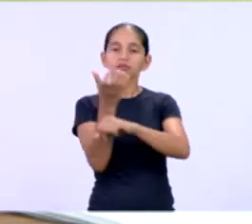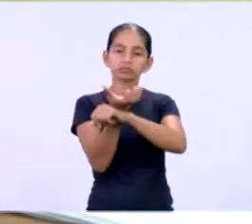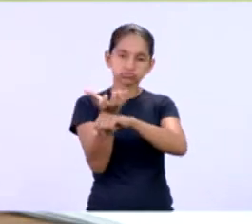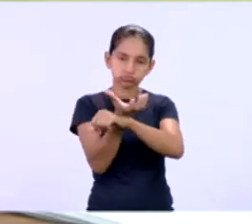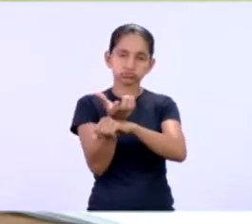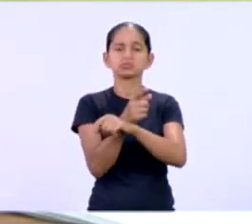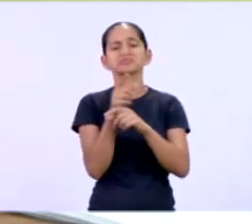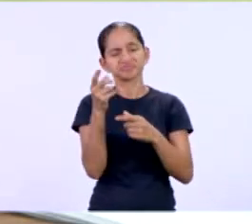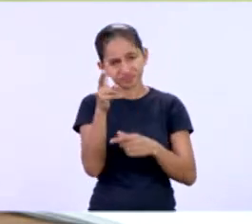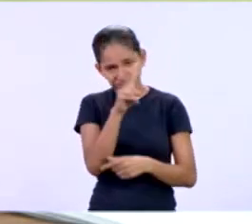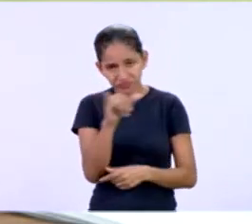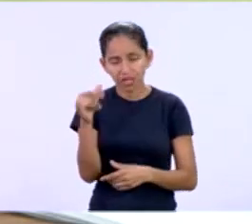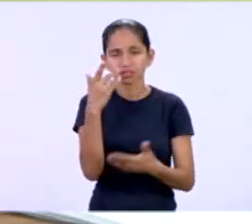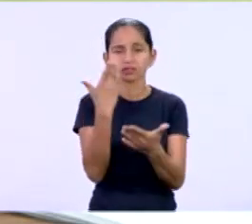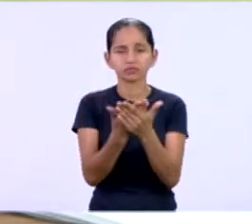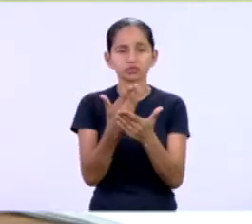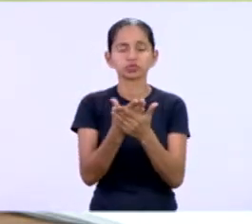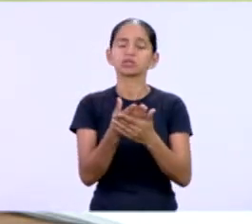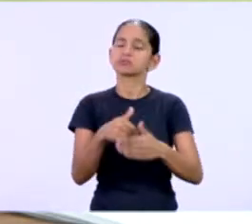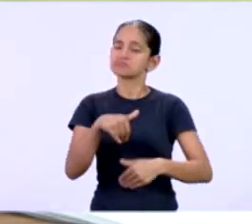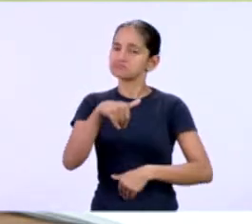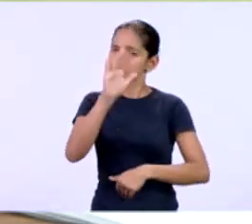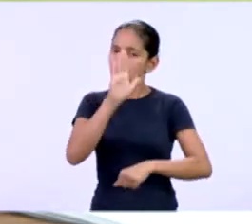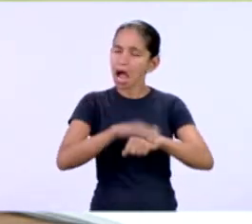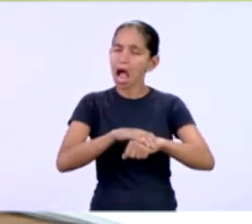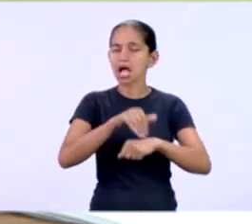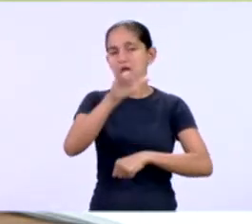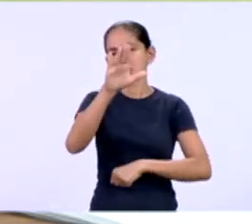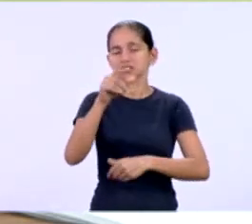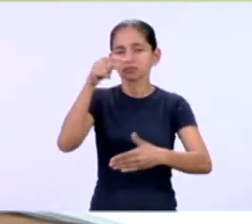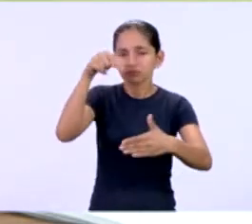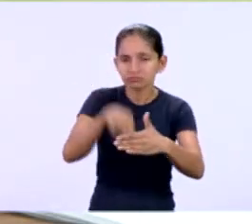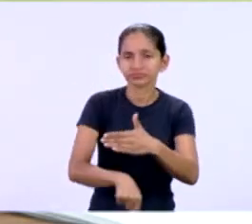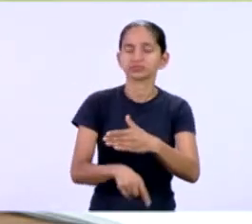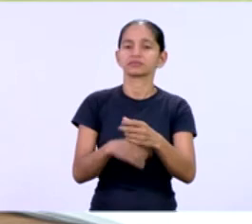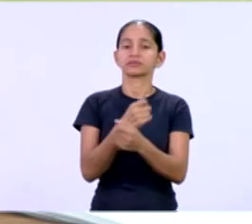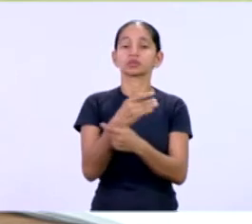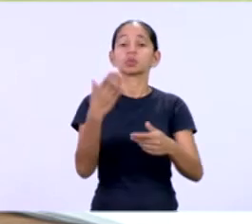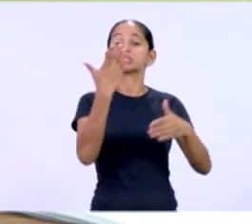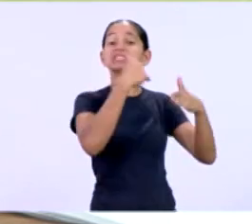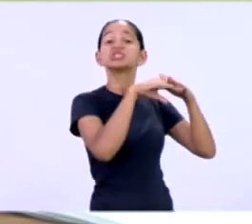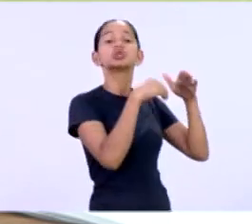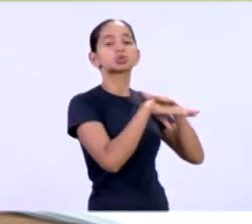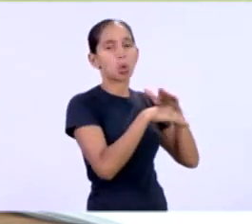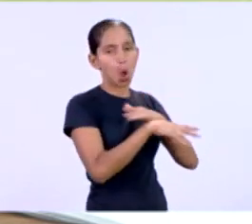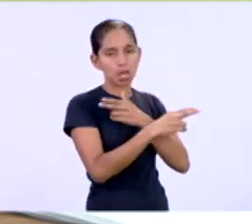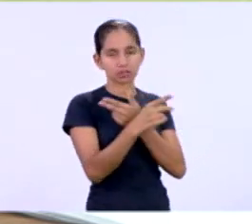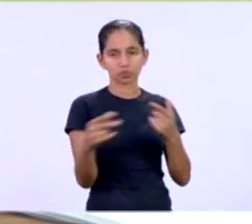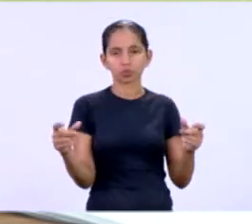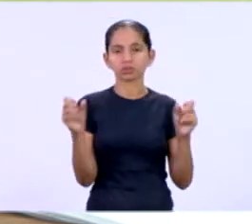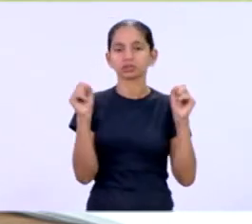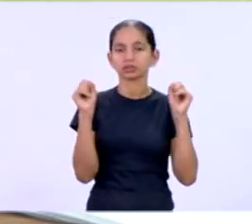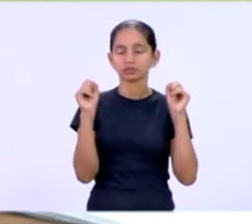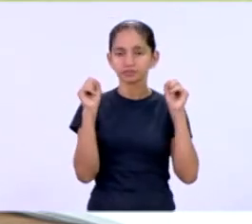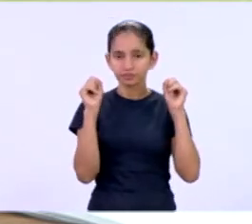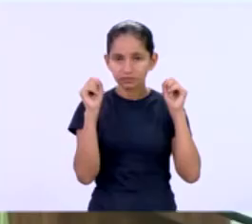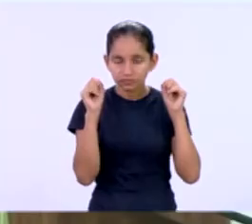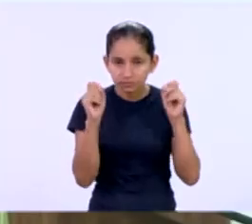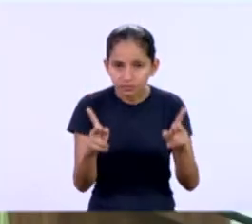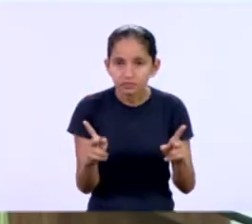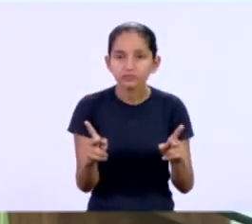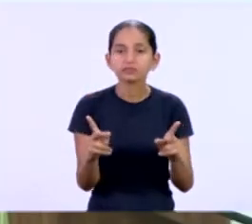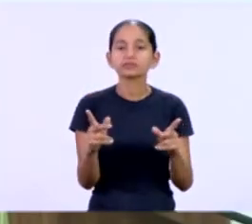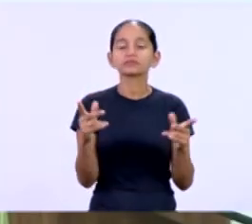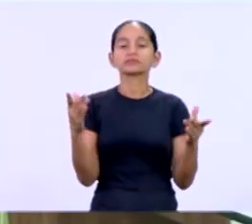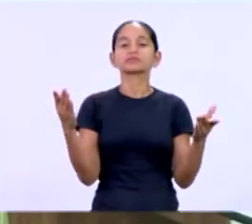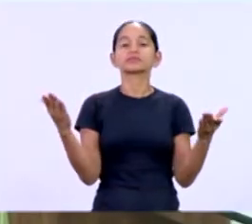vão estar aprofundando melhor essa questão do planejamento em relação à parte dos estoques. Ok, pessoal, voltando aqui um pouquinho do Just in